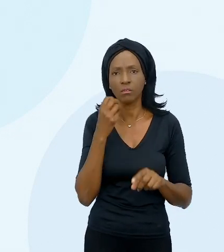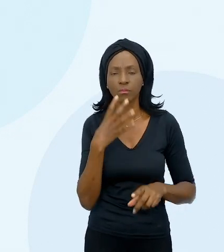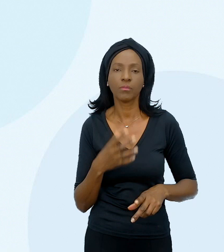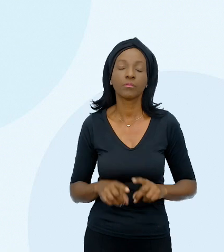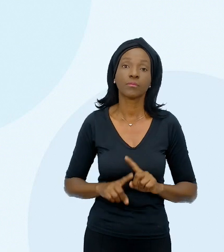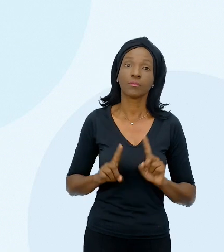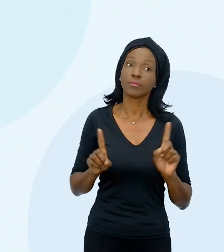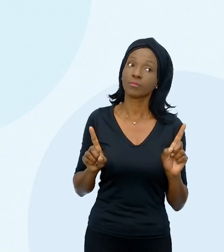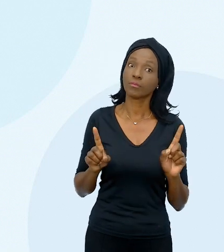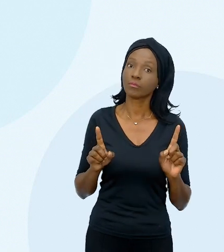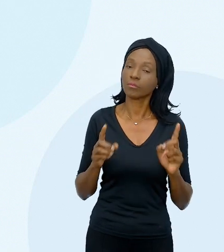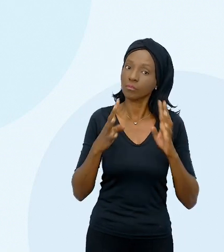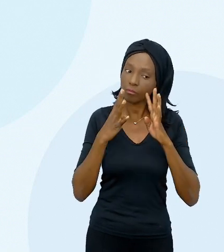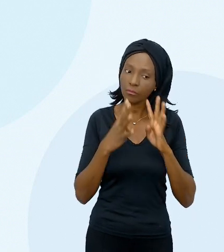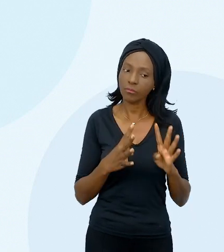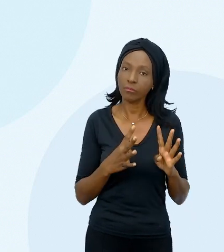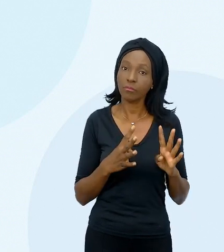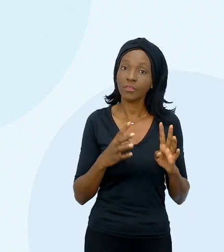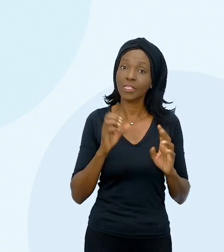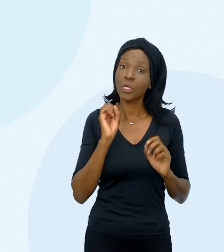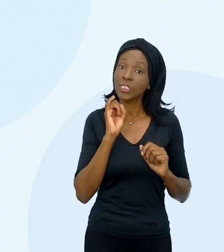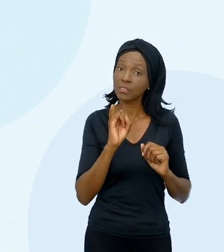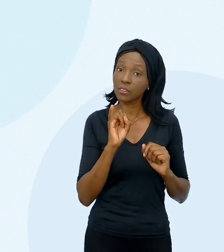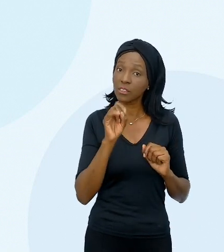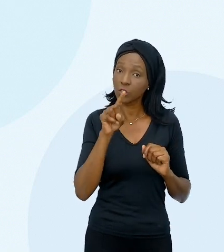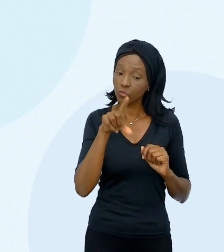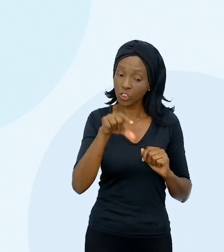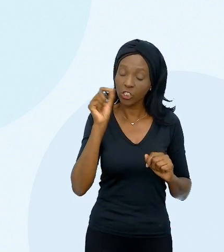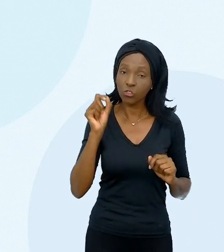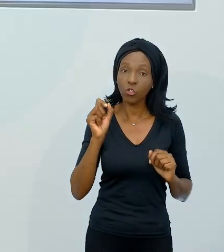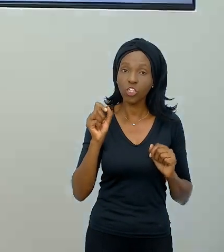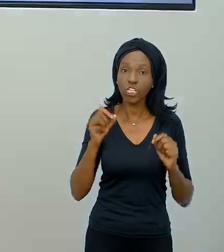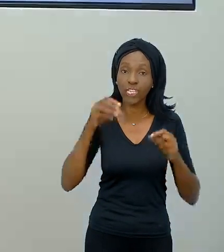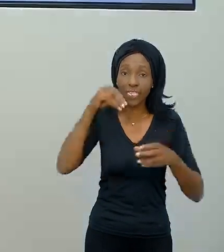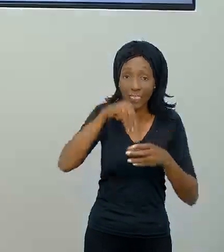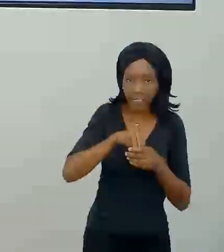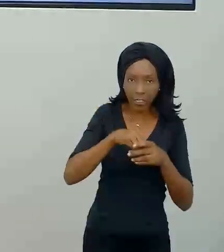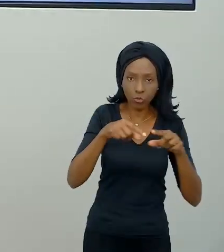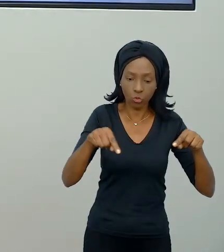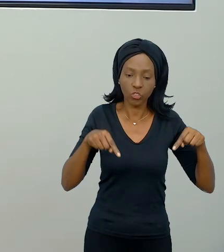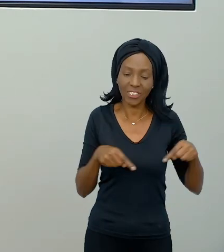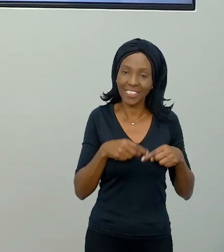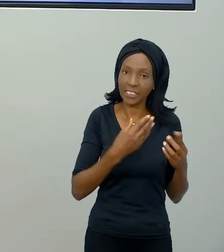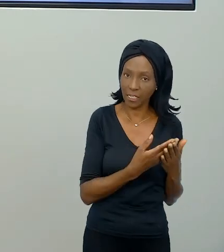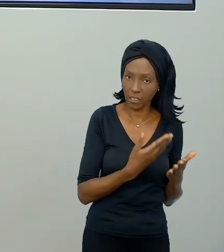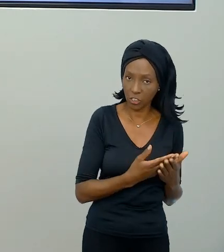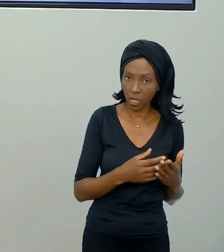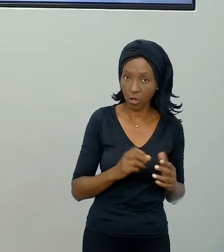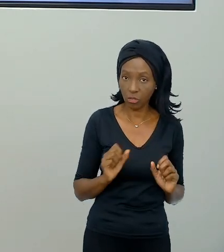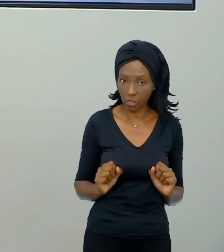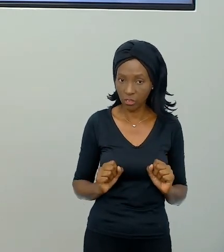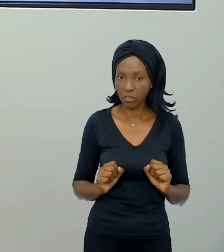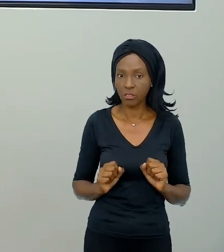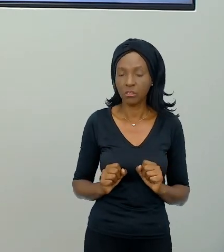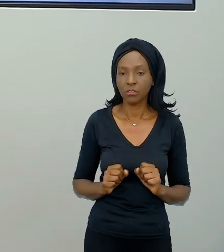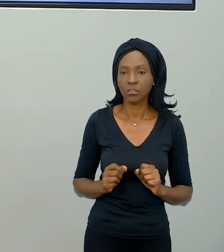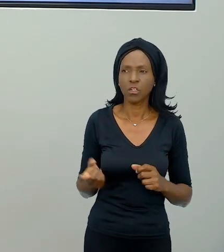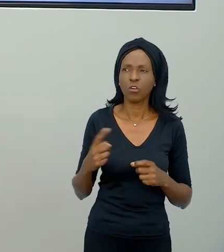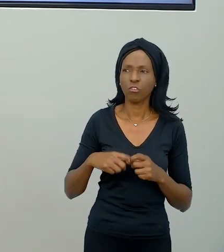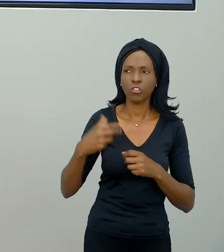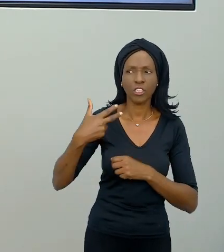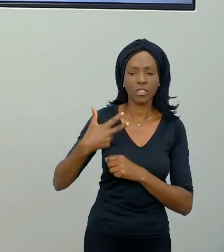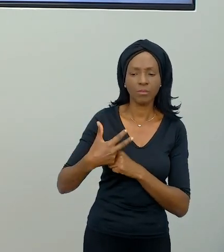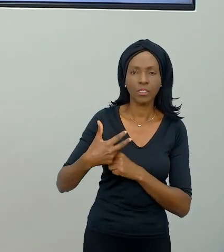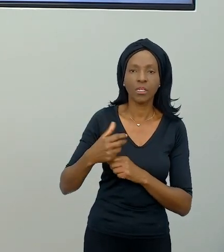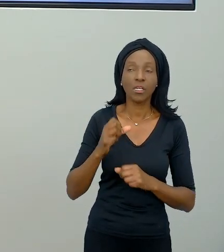Mas, veja só, se for a sala de aula, pode retornar a câmera aqui para mim, por favor? Obrigado. Se for a sala de